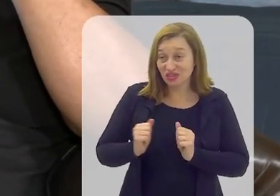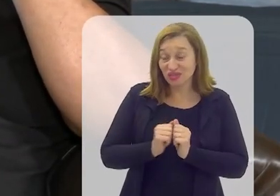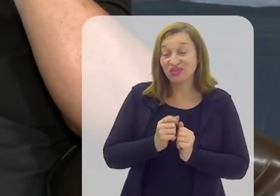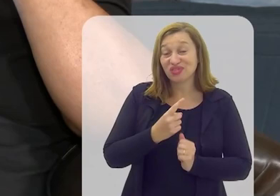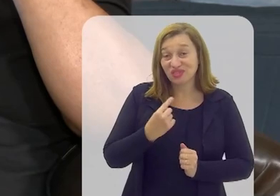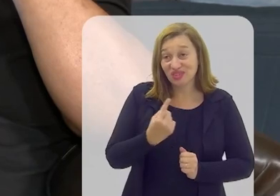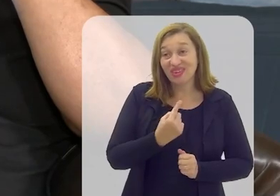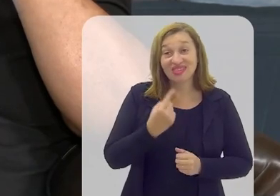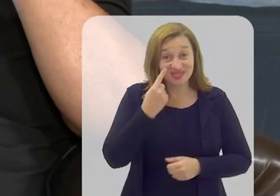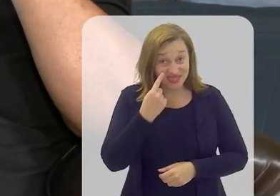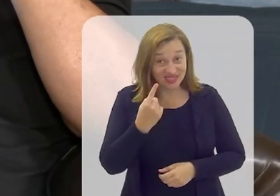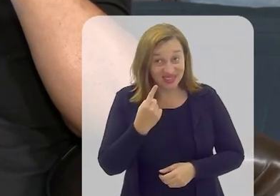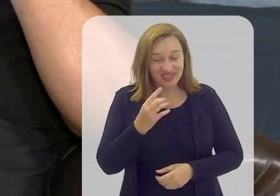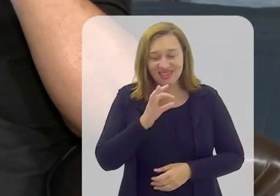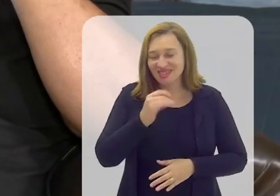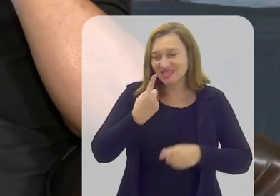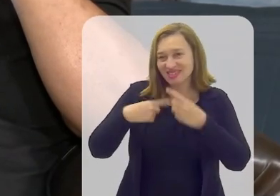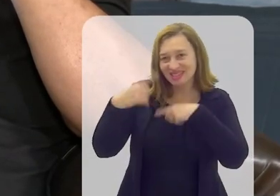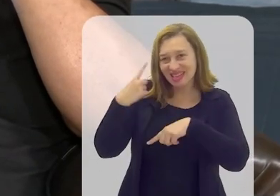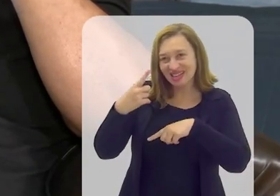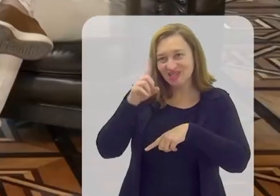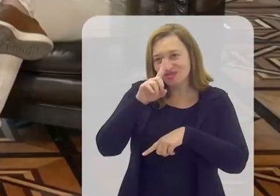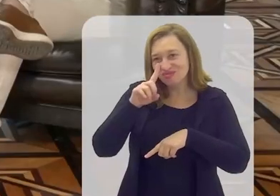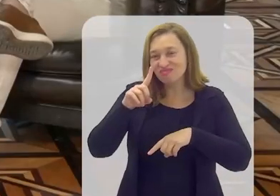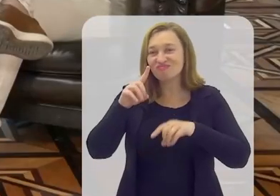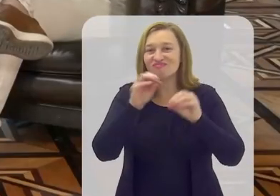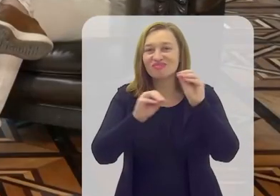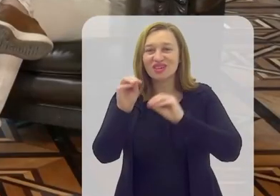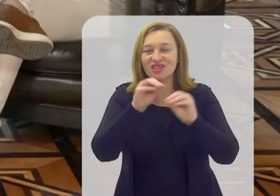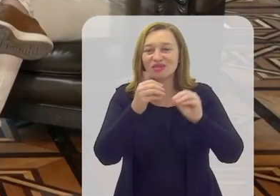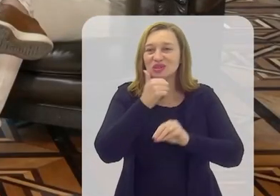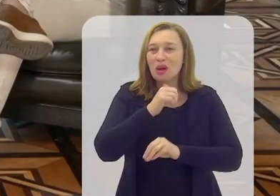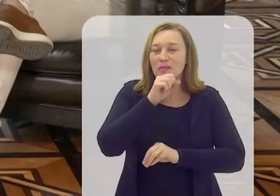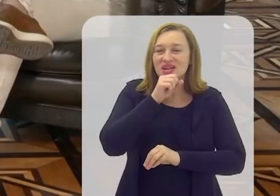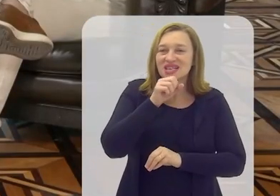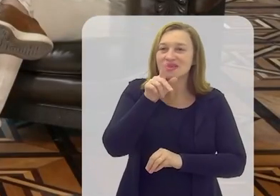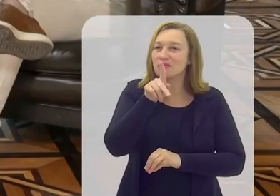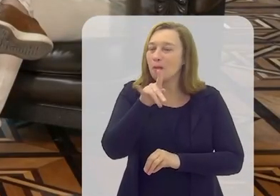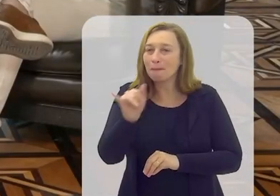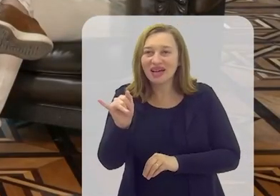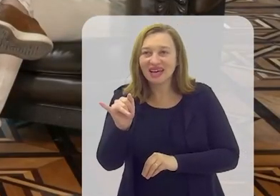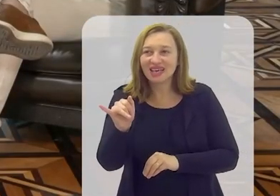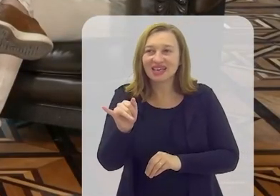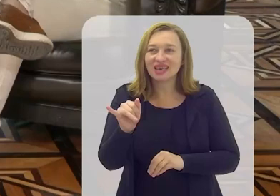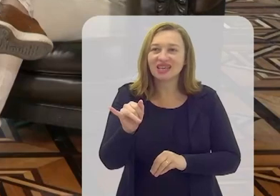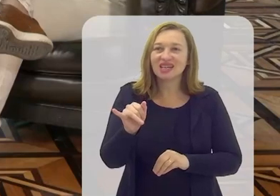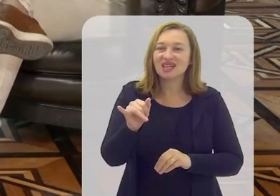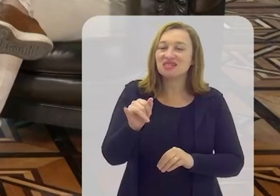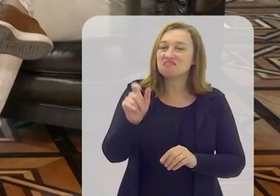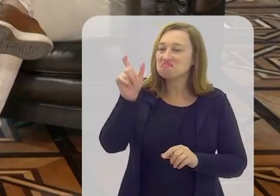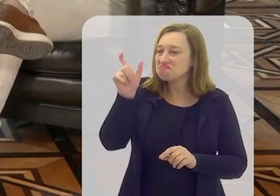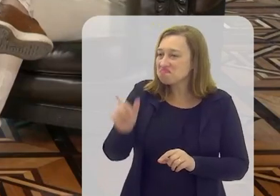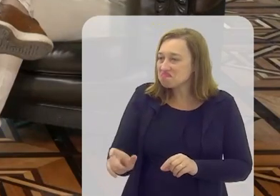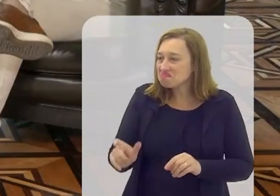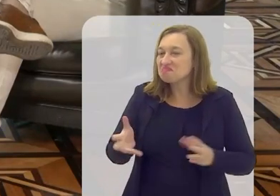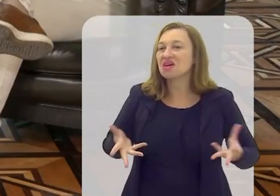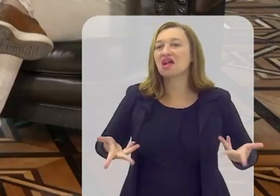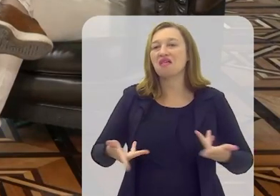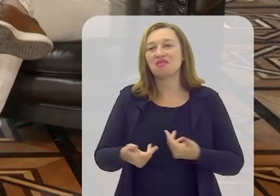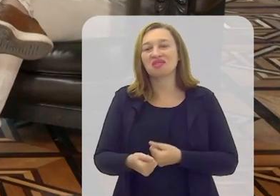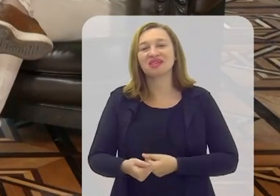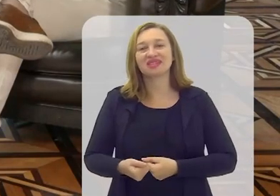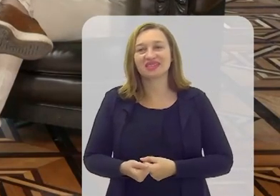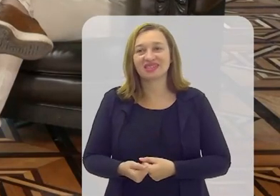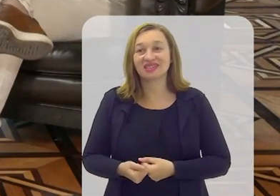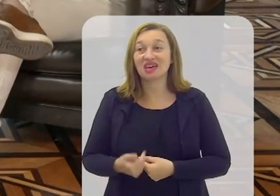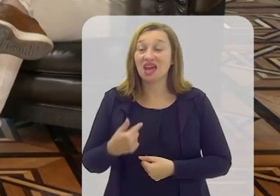obrigado por você ter estado aqui. Amém. Viu? Amém. Sucesso, um beijo para sua mãe, um beijo para o seu pai e que